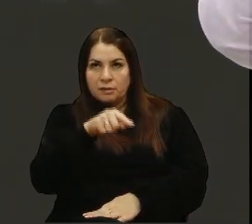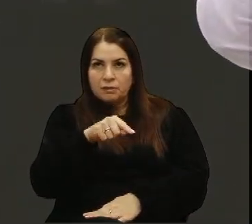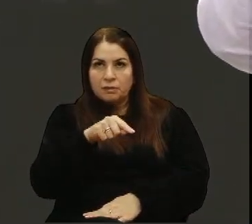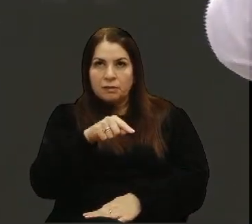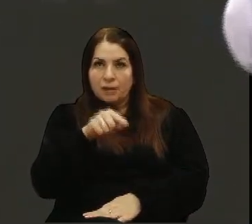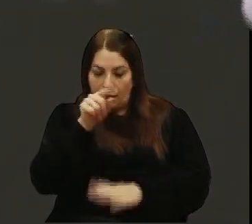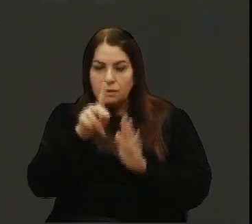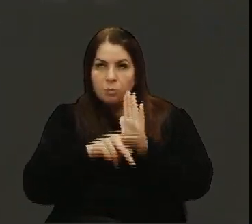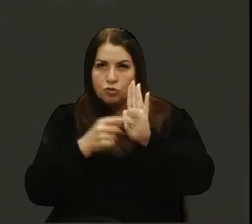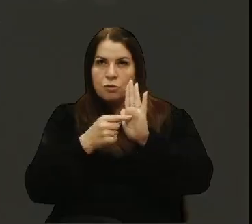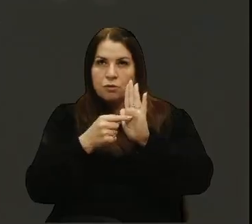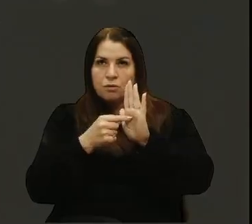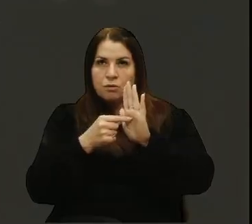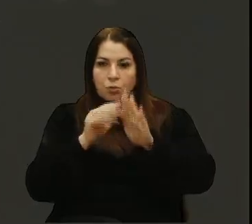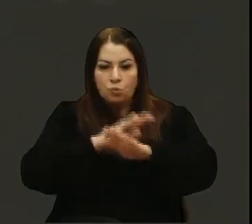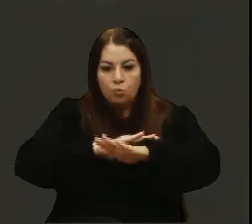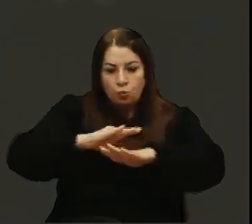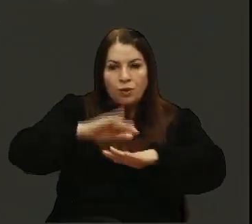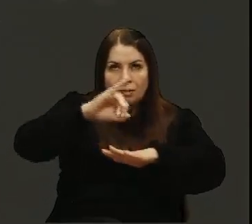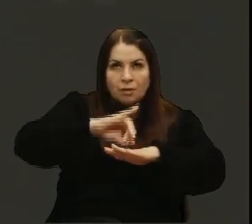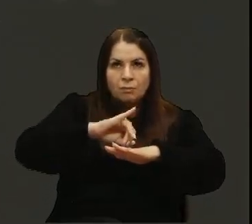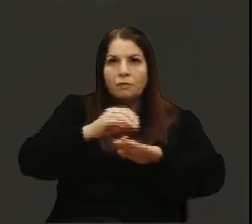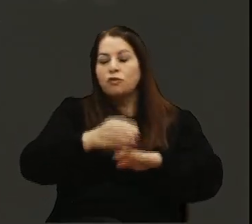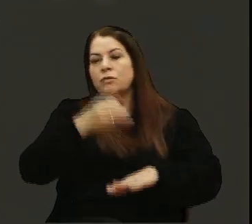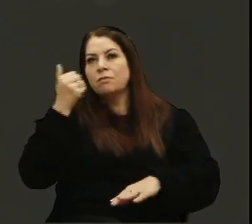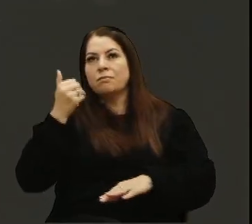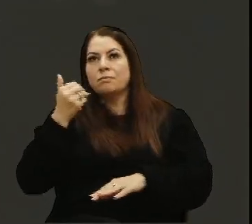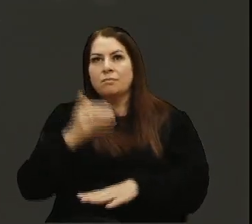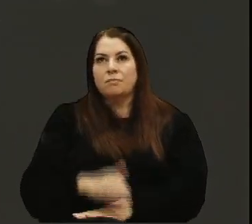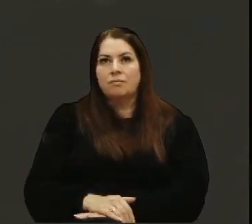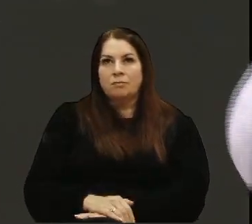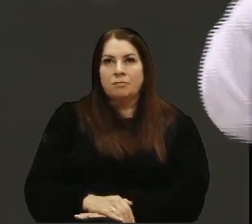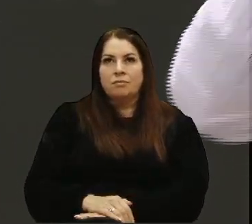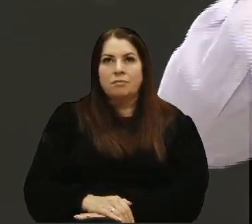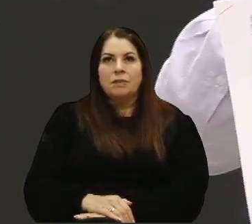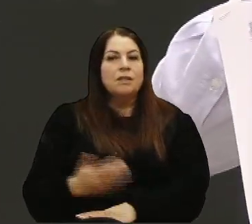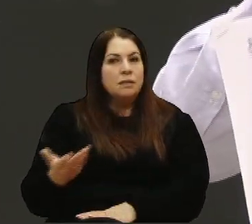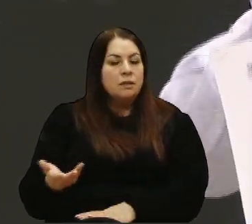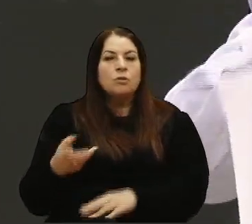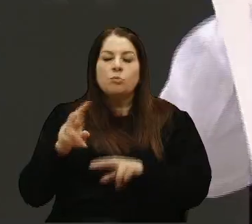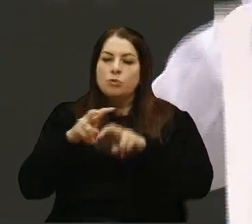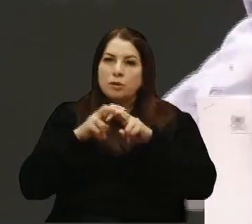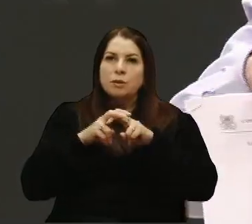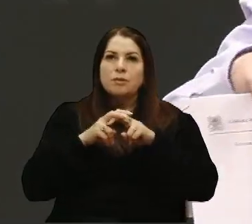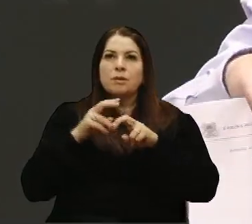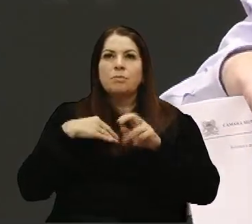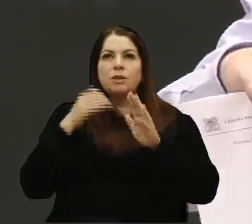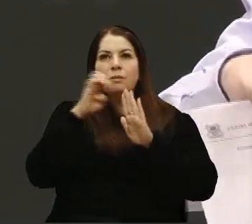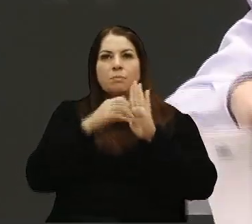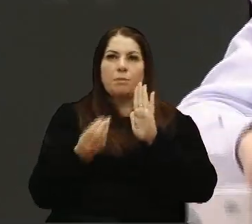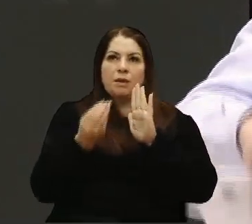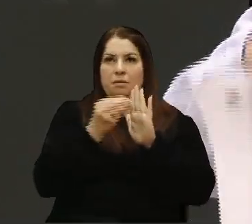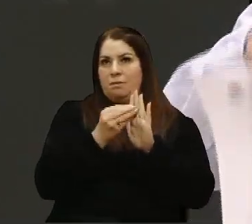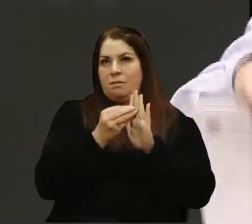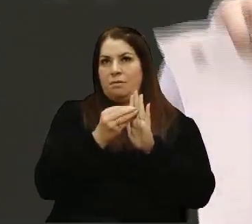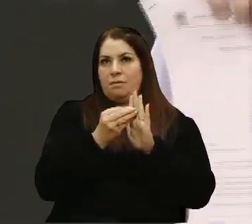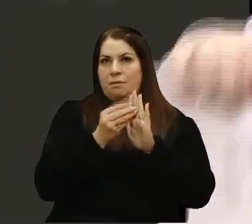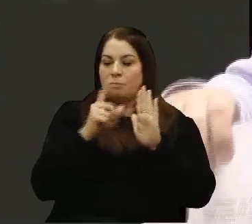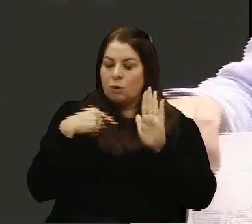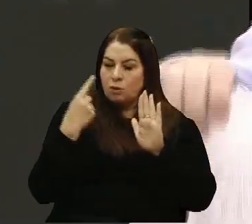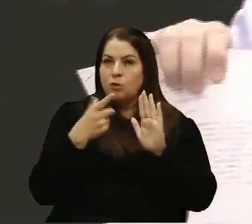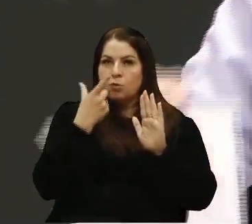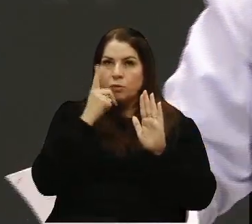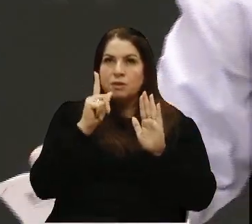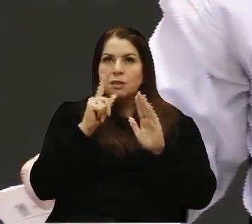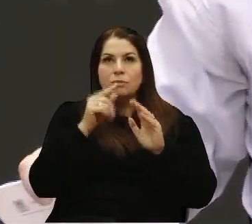nesse projeto. O recapeamento vai ser arrancado, vereador Santo Fantinel. Então, por isso, a minha emenda aditiva. Para que nós